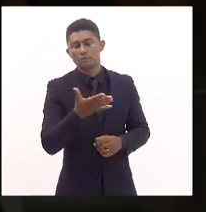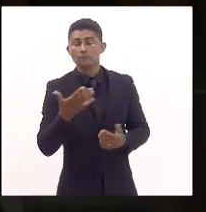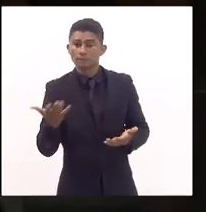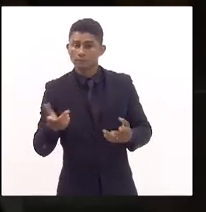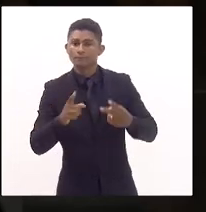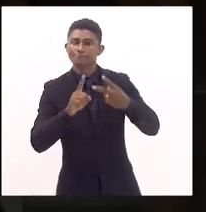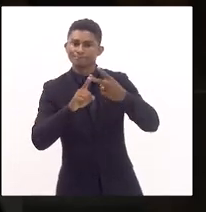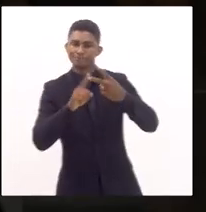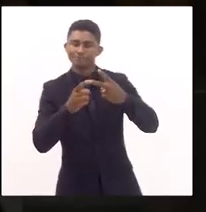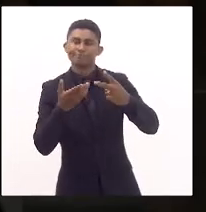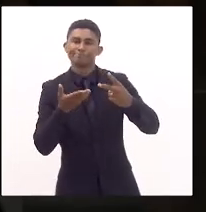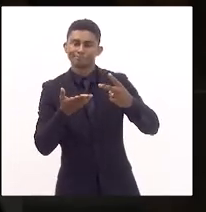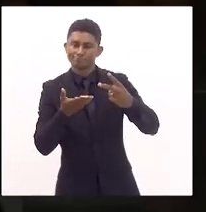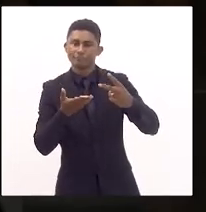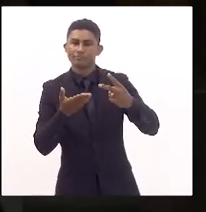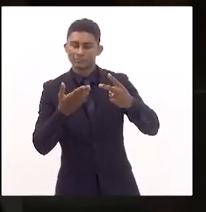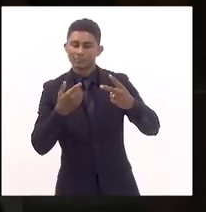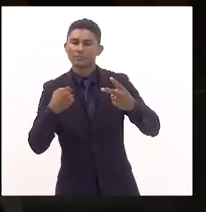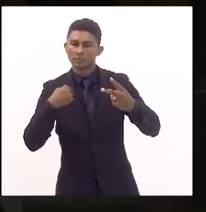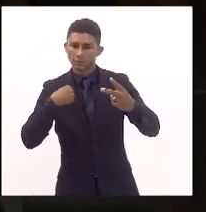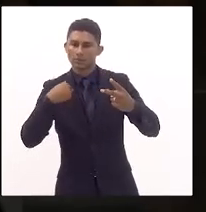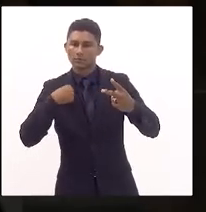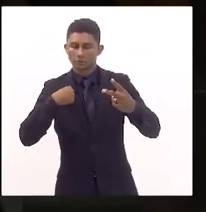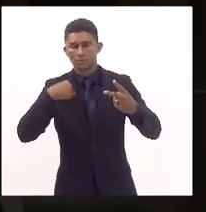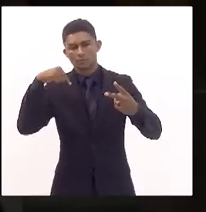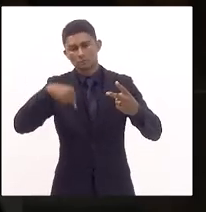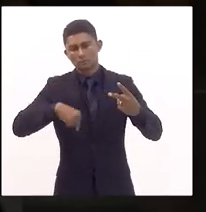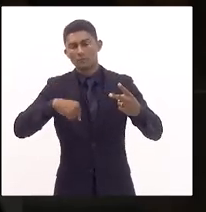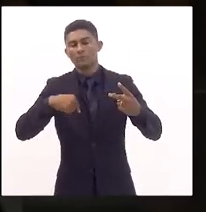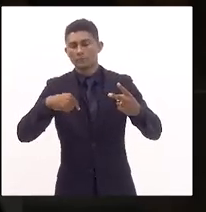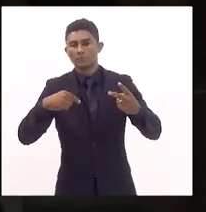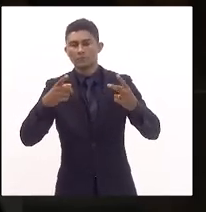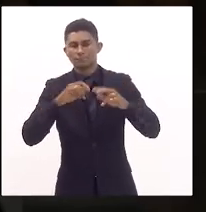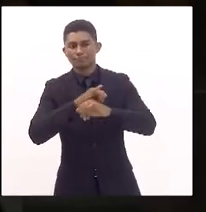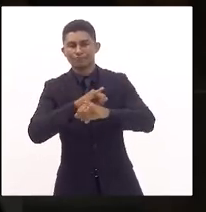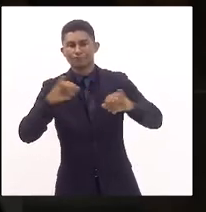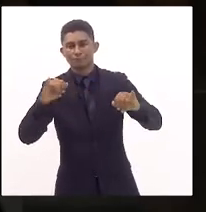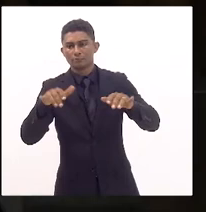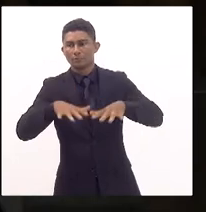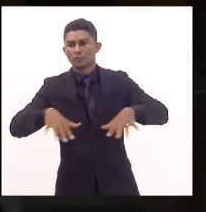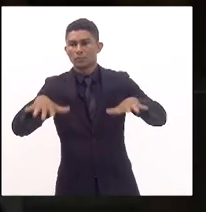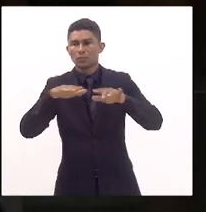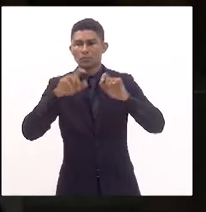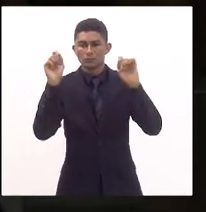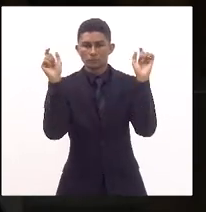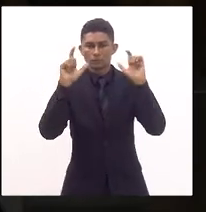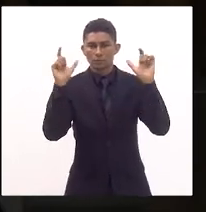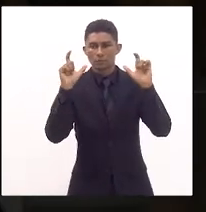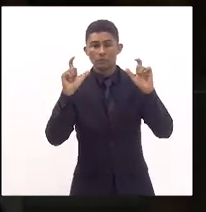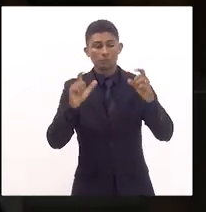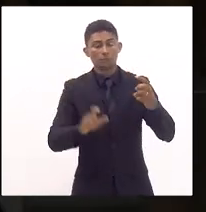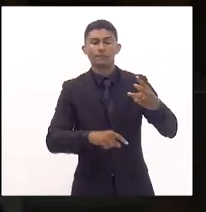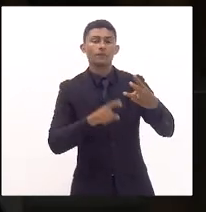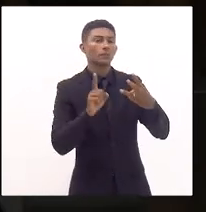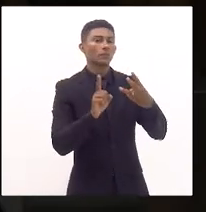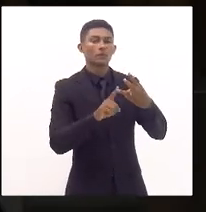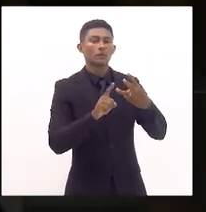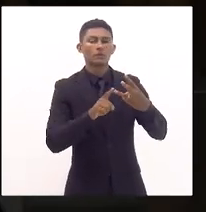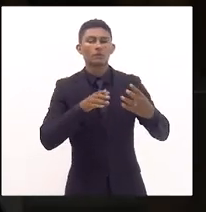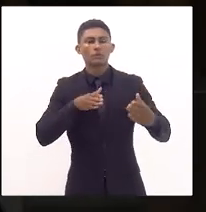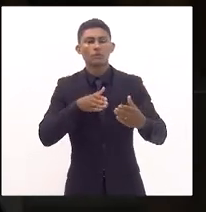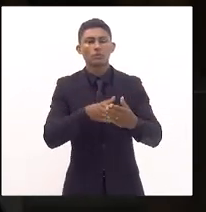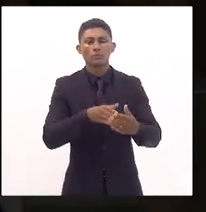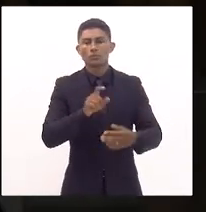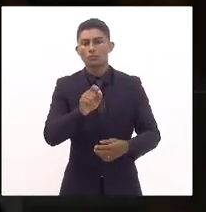segunda questão que eu queria chamar a atenção. E, por último, deputado